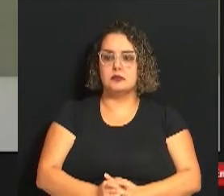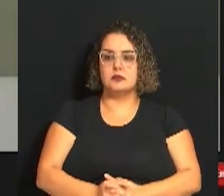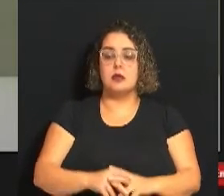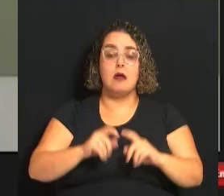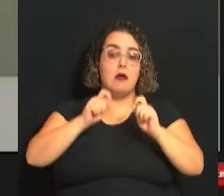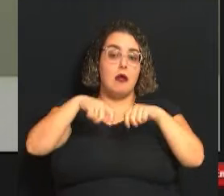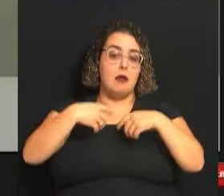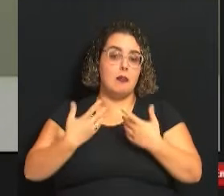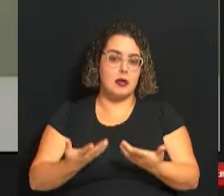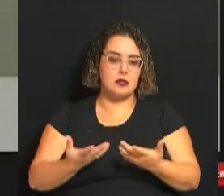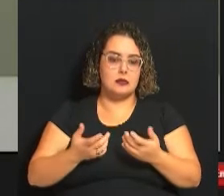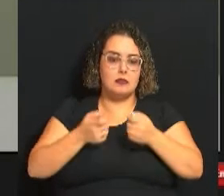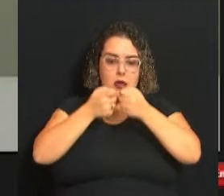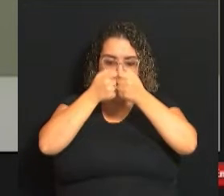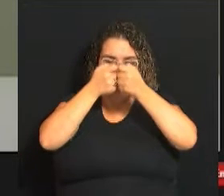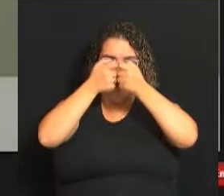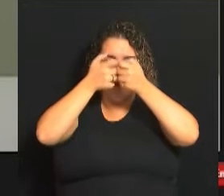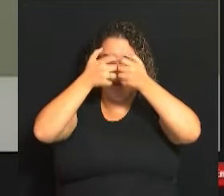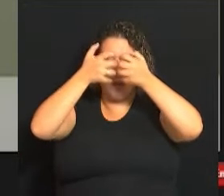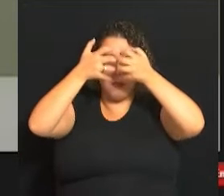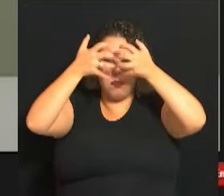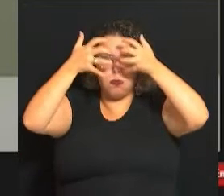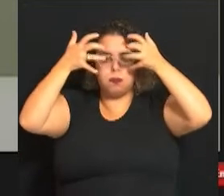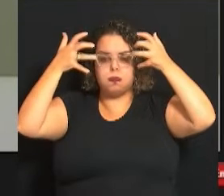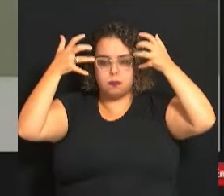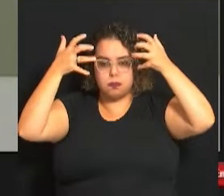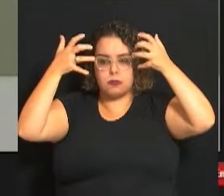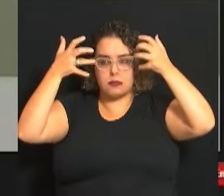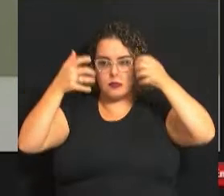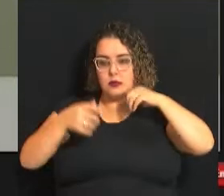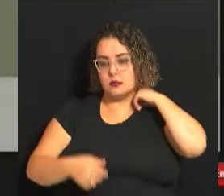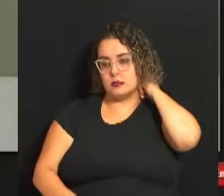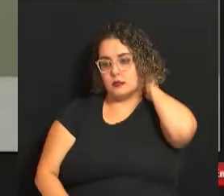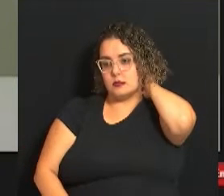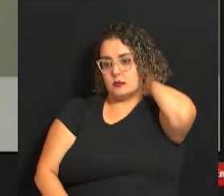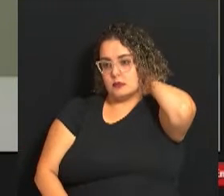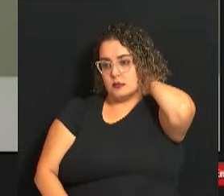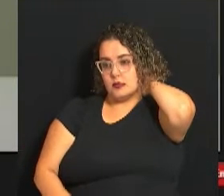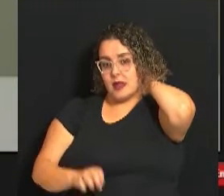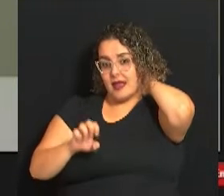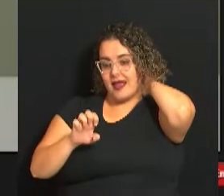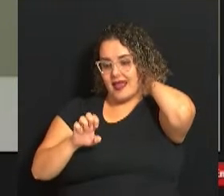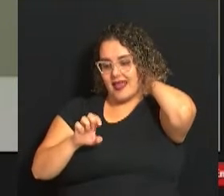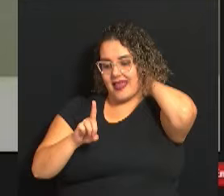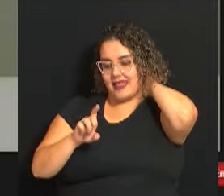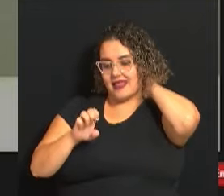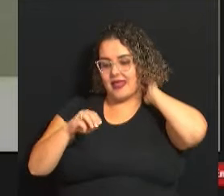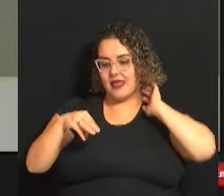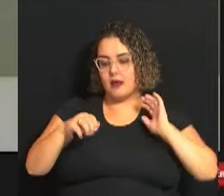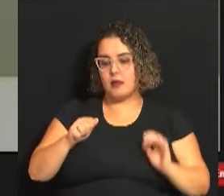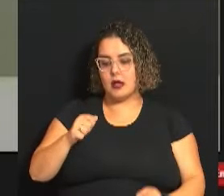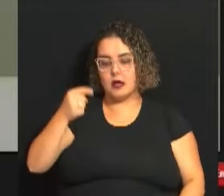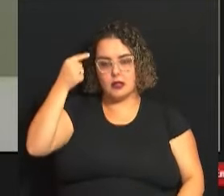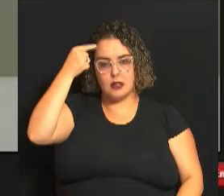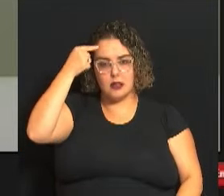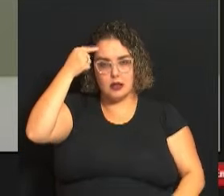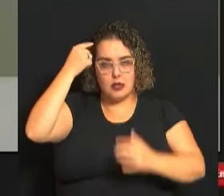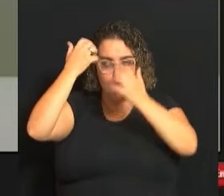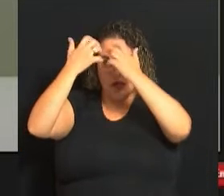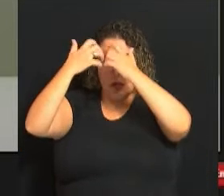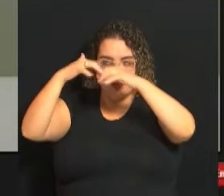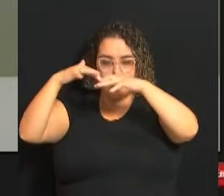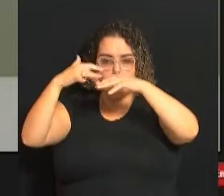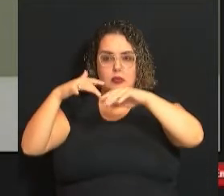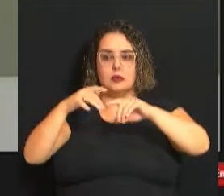capacidade de crescimento e capacidade de fazer o que nós chamamos de edema cerebral. Outros tumores